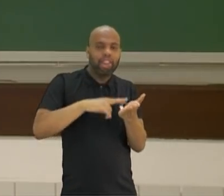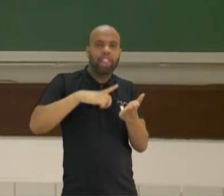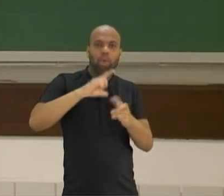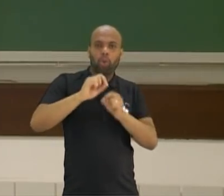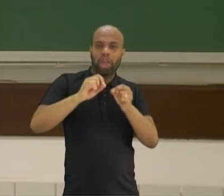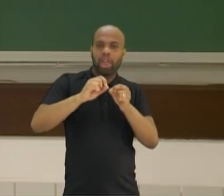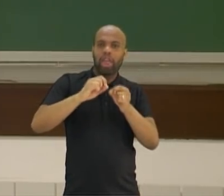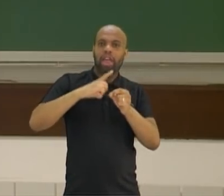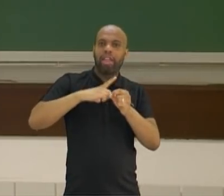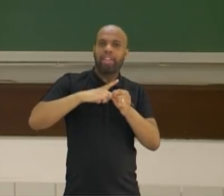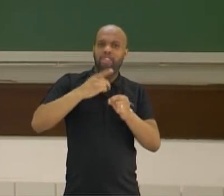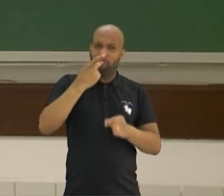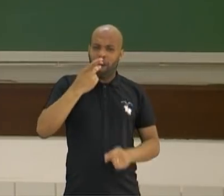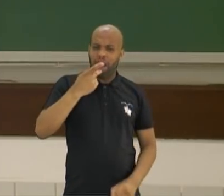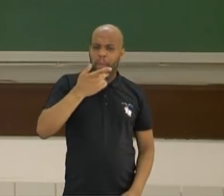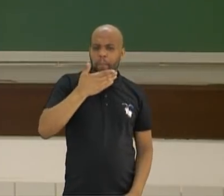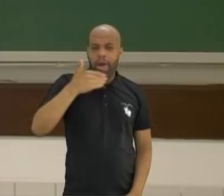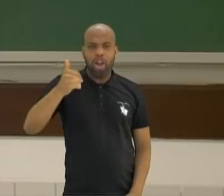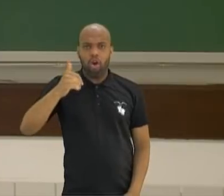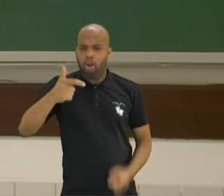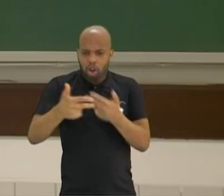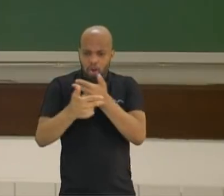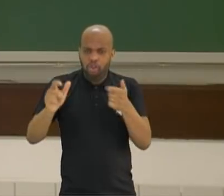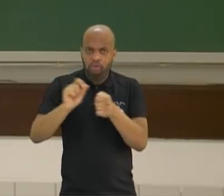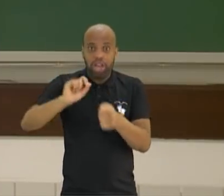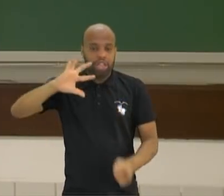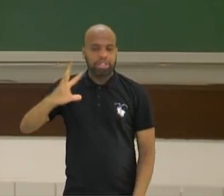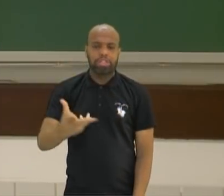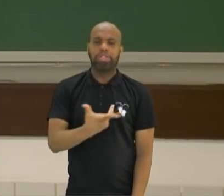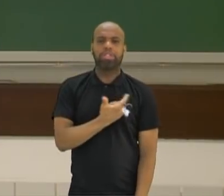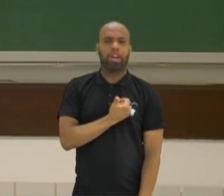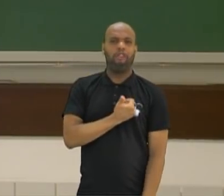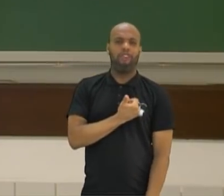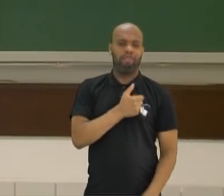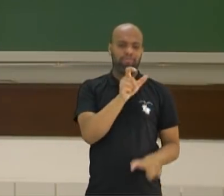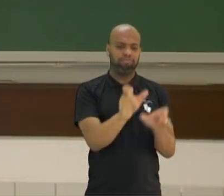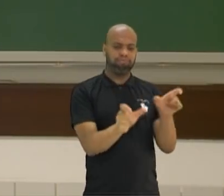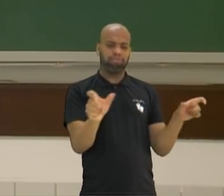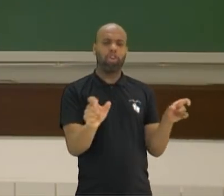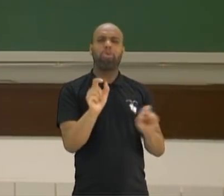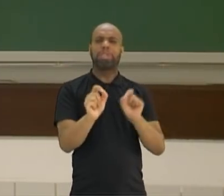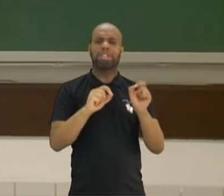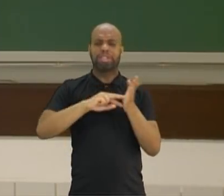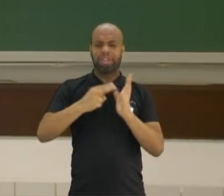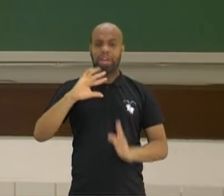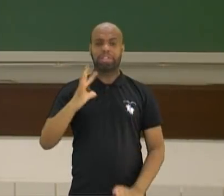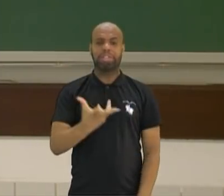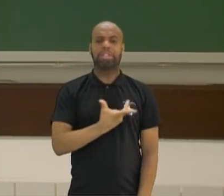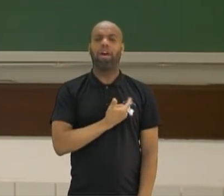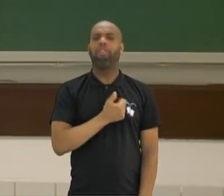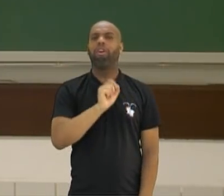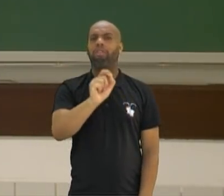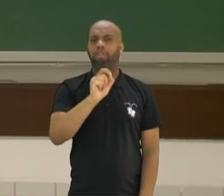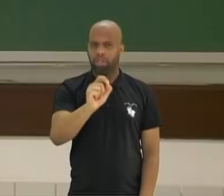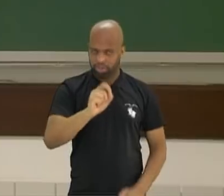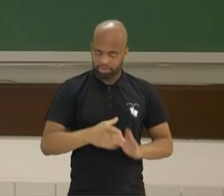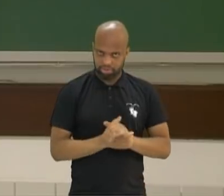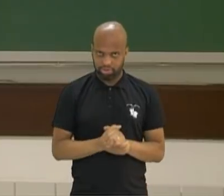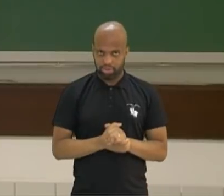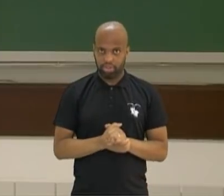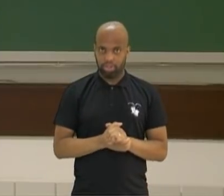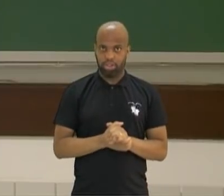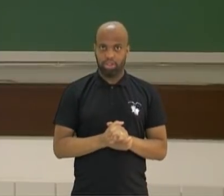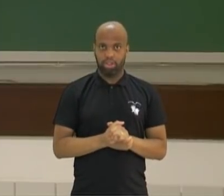das melhores coisas que fizesse era salvar essa gente. O que era salvar a gente que vivia aqui? Era